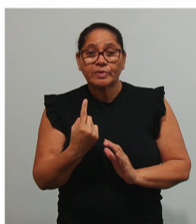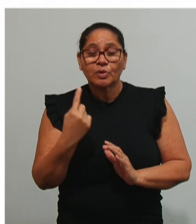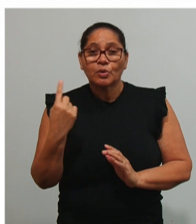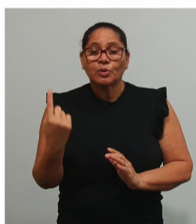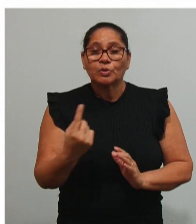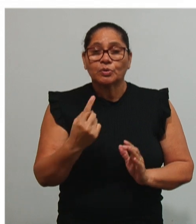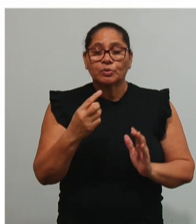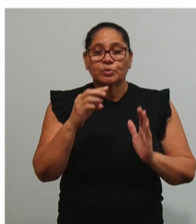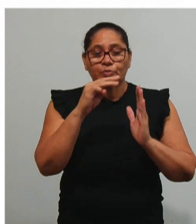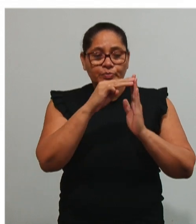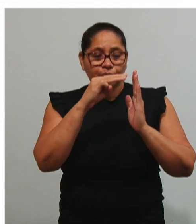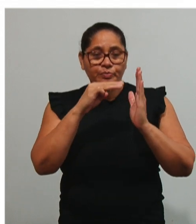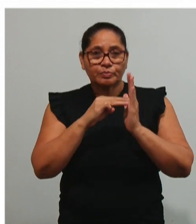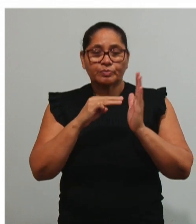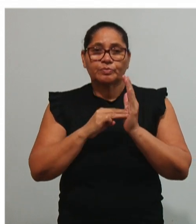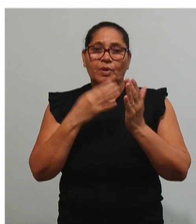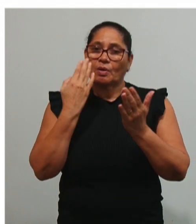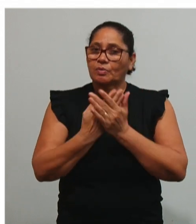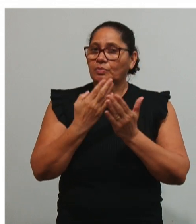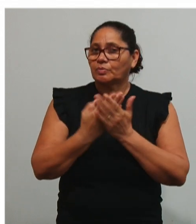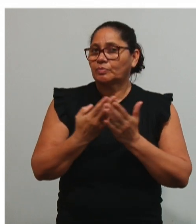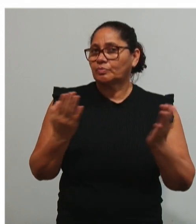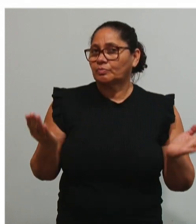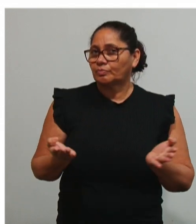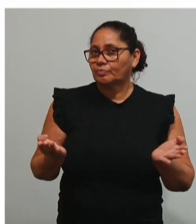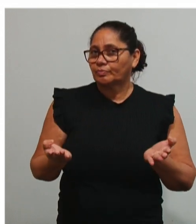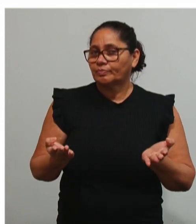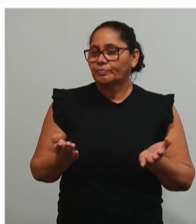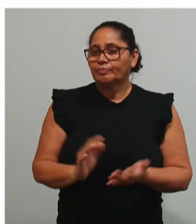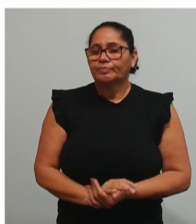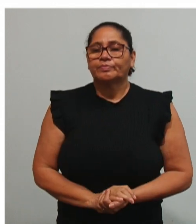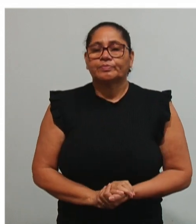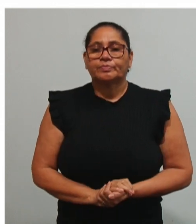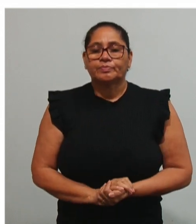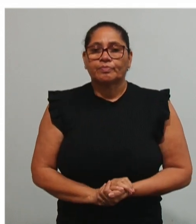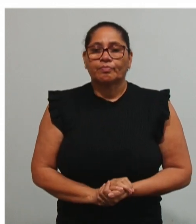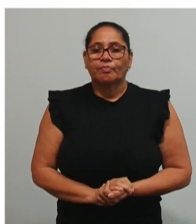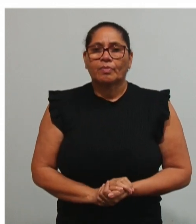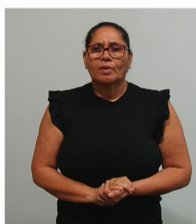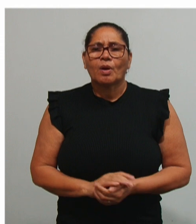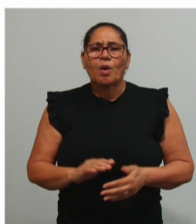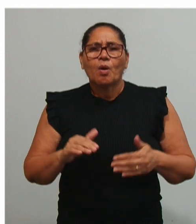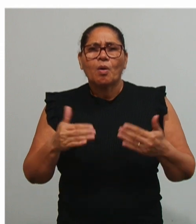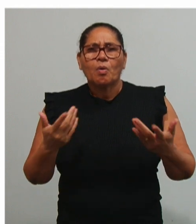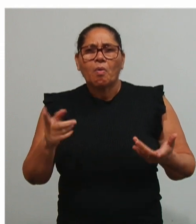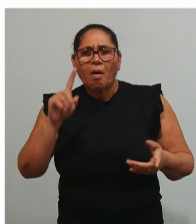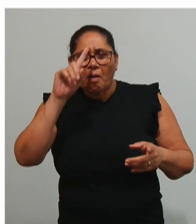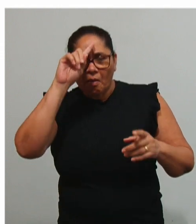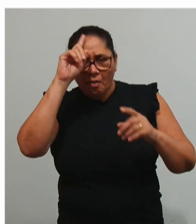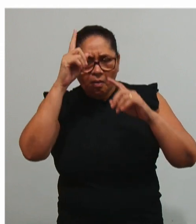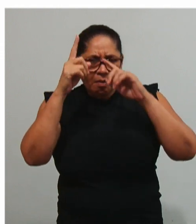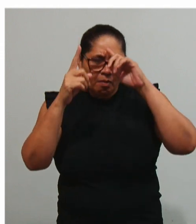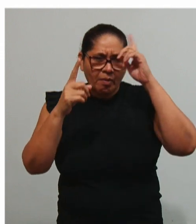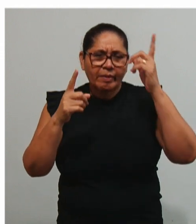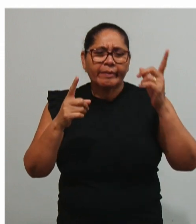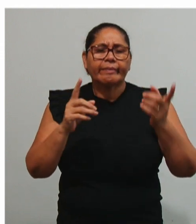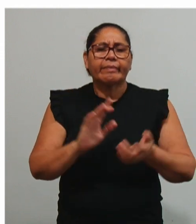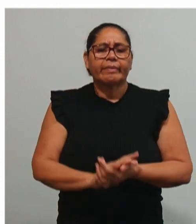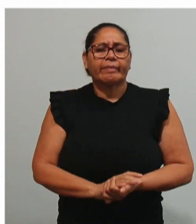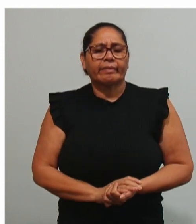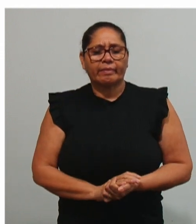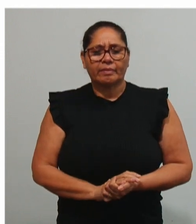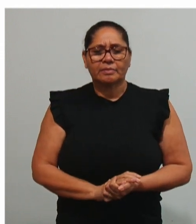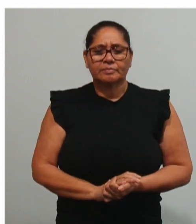do conteúdo da nossa aula de hoje, né? Qual que é a ideia que Mintzberg traz